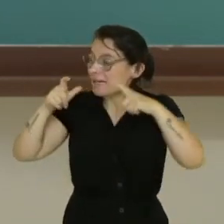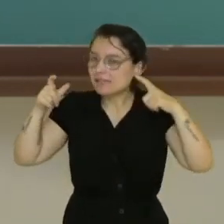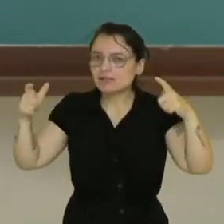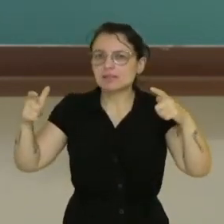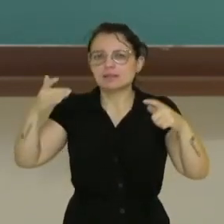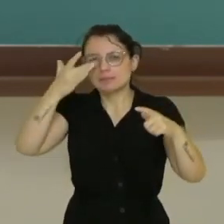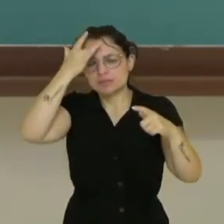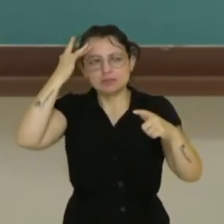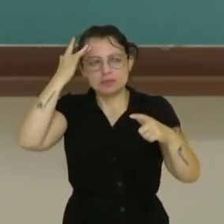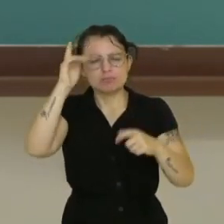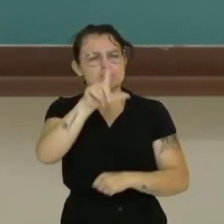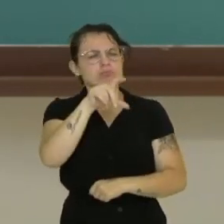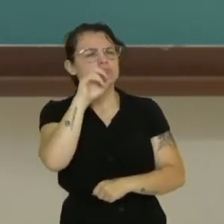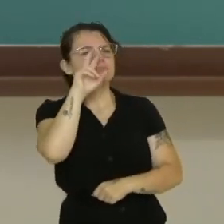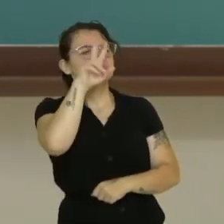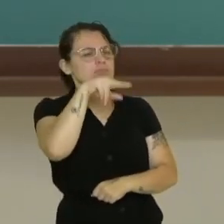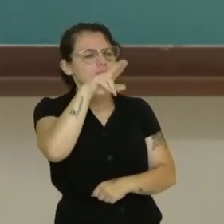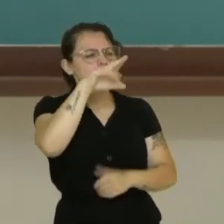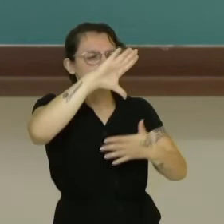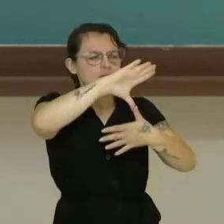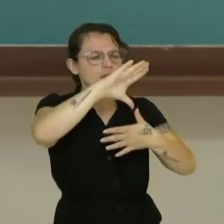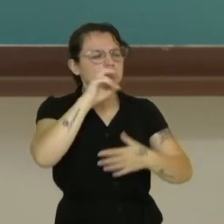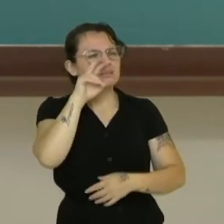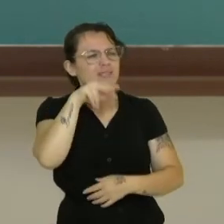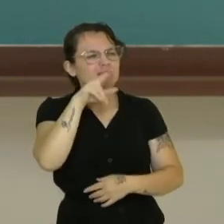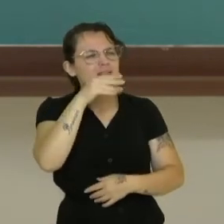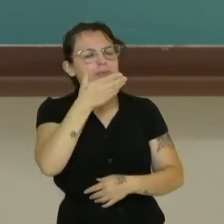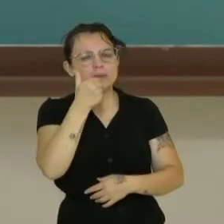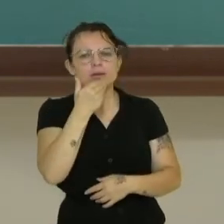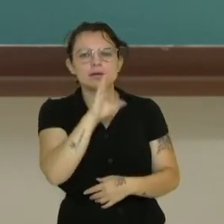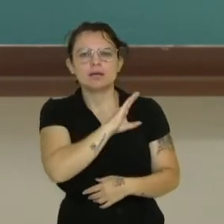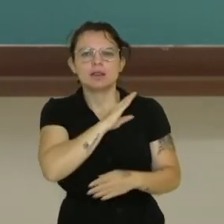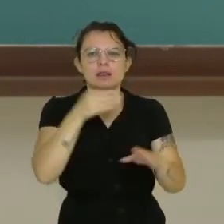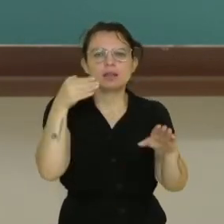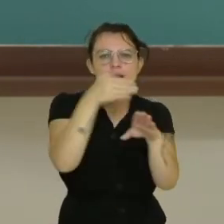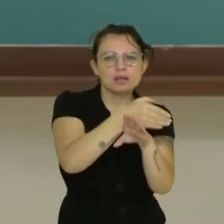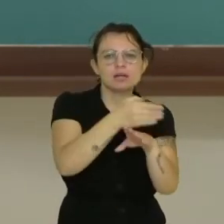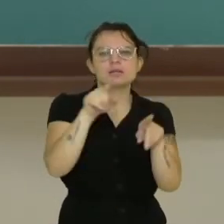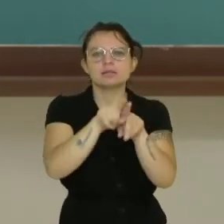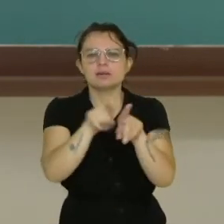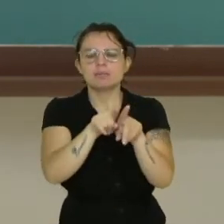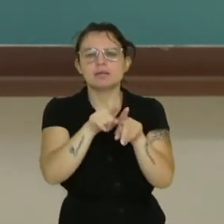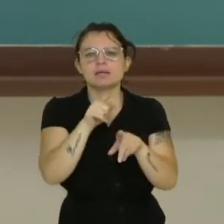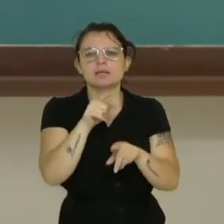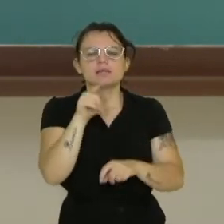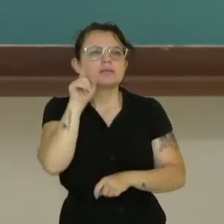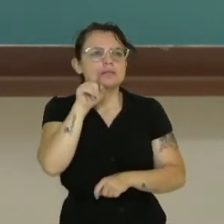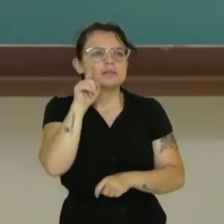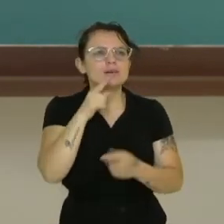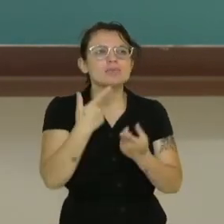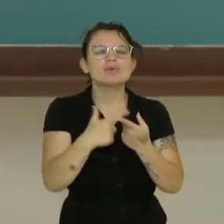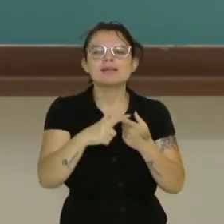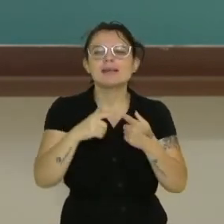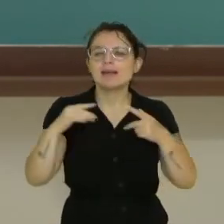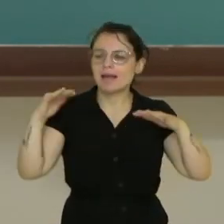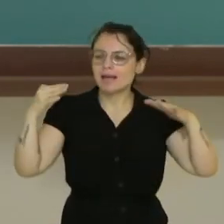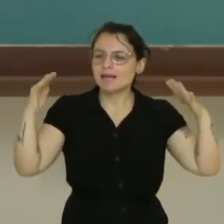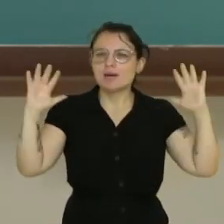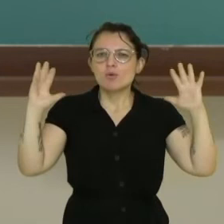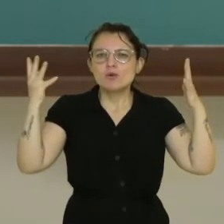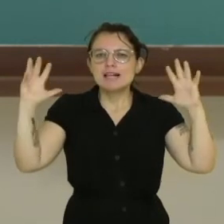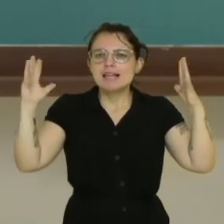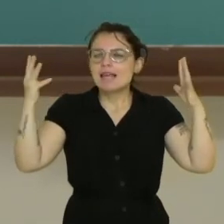eles escolhem o Canadá e o norte dos Estados Unidos justamente por conta da similaridade climática e até mesmo